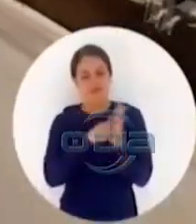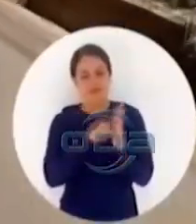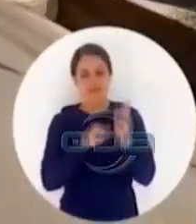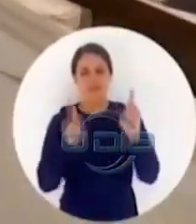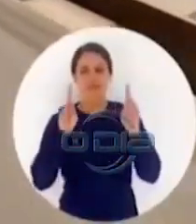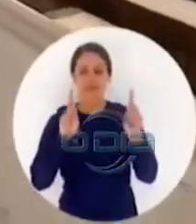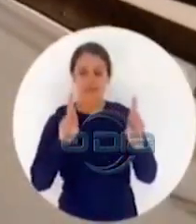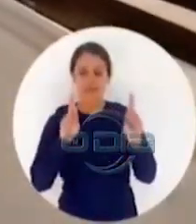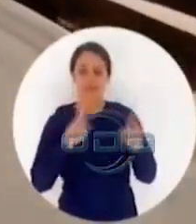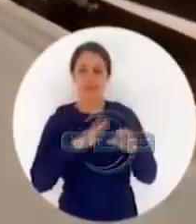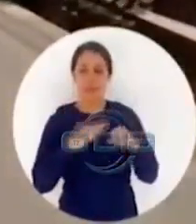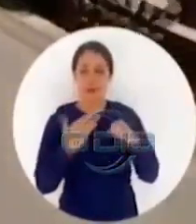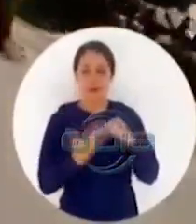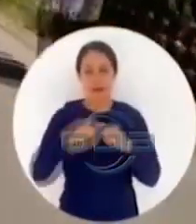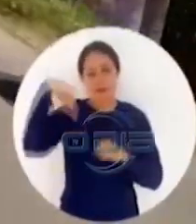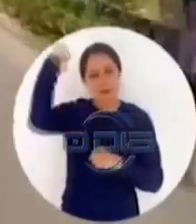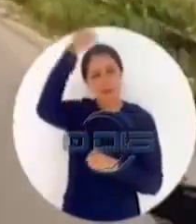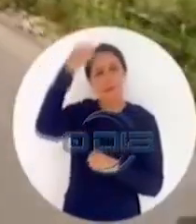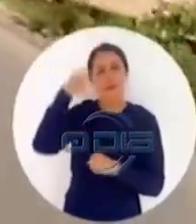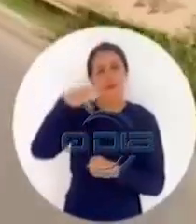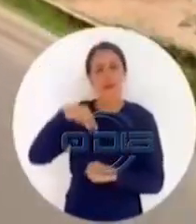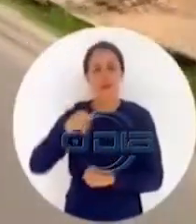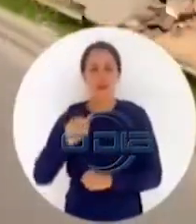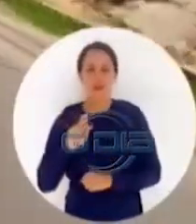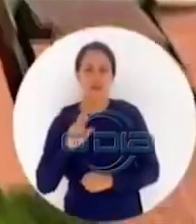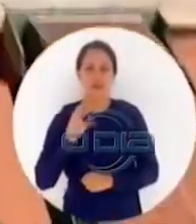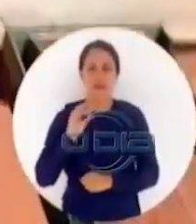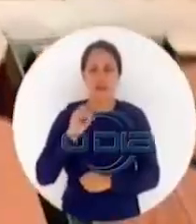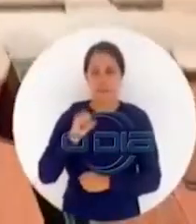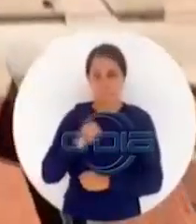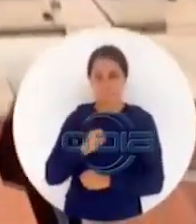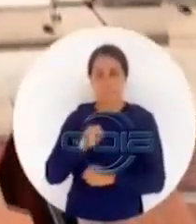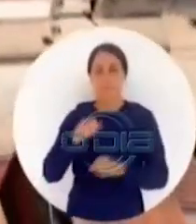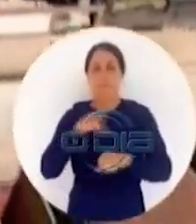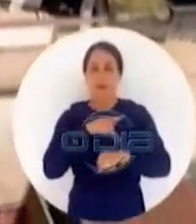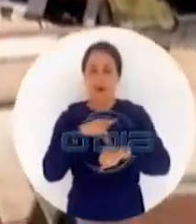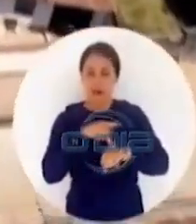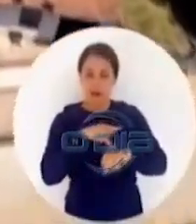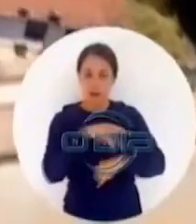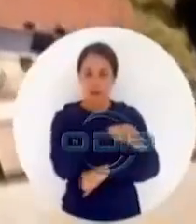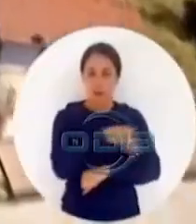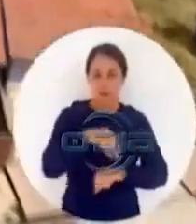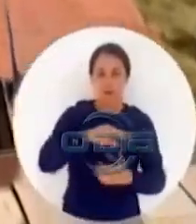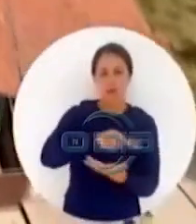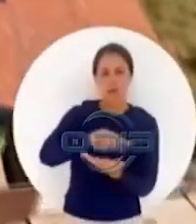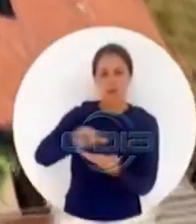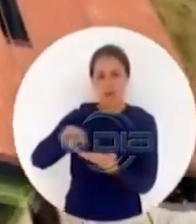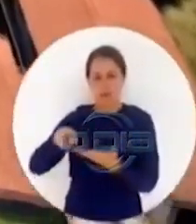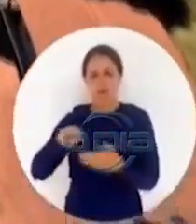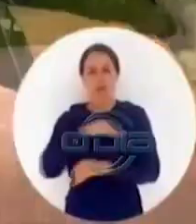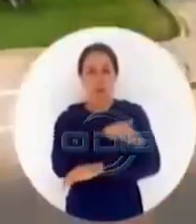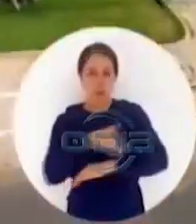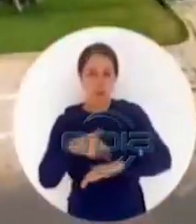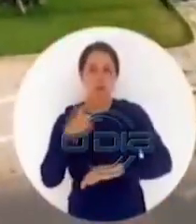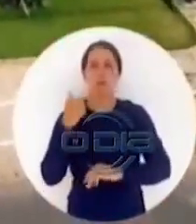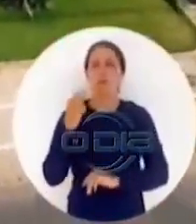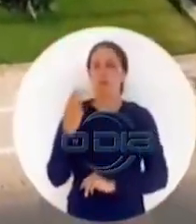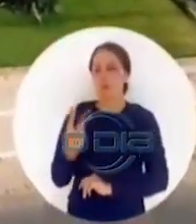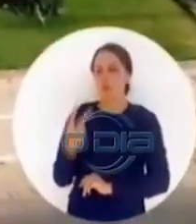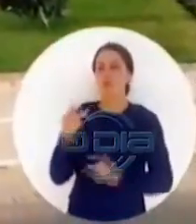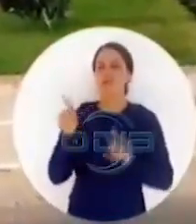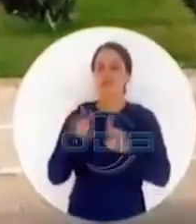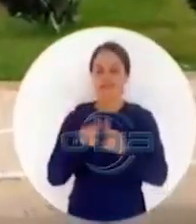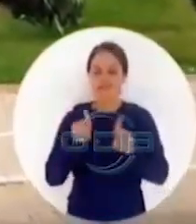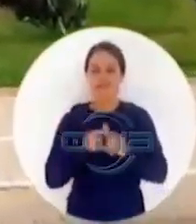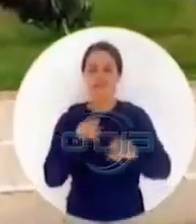o bairro São Marcos recebeu asfalto em várias ruas. E em breve a Rua 2 será toda asfaltada. A